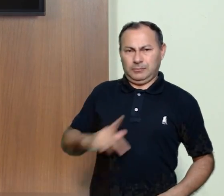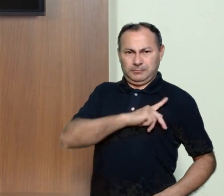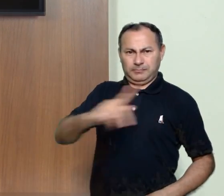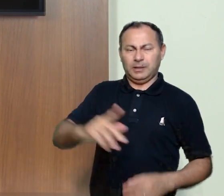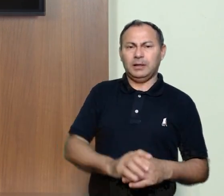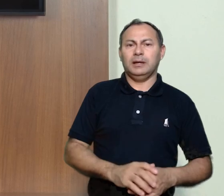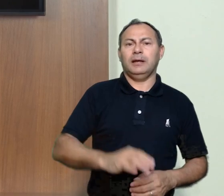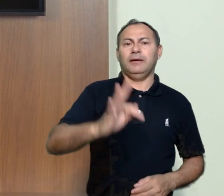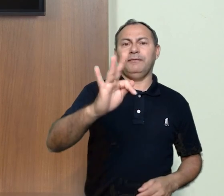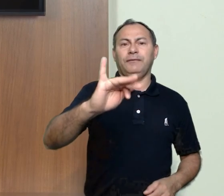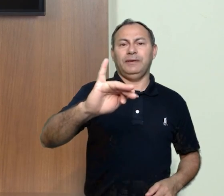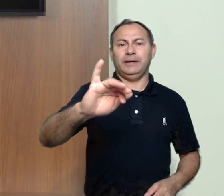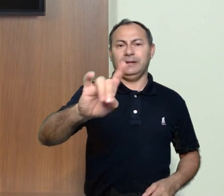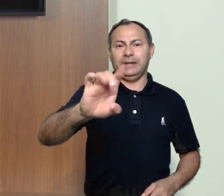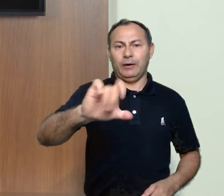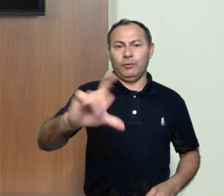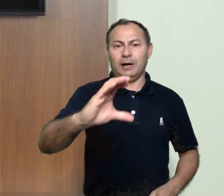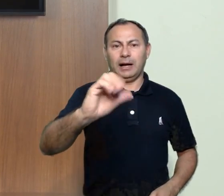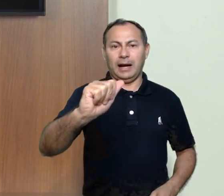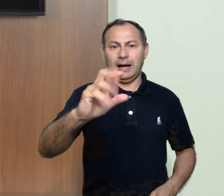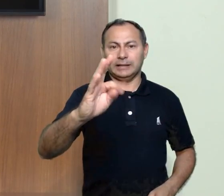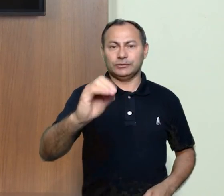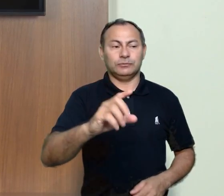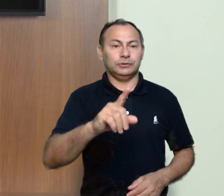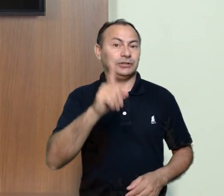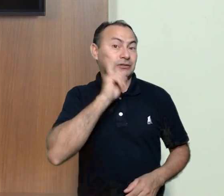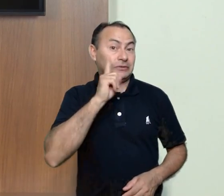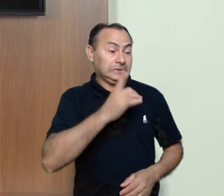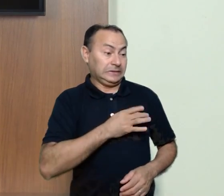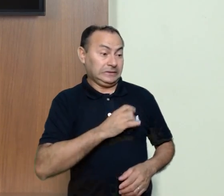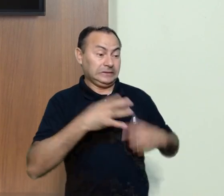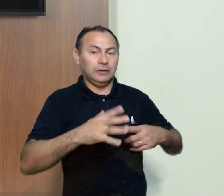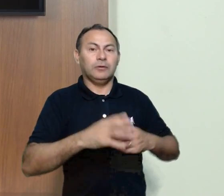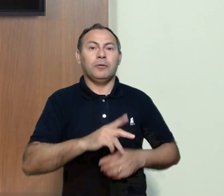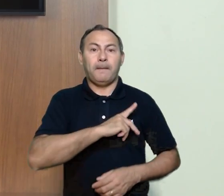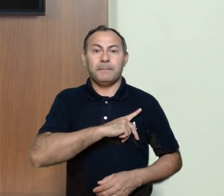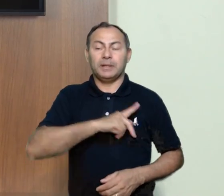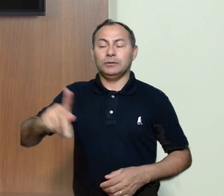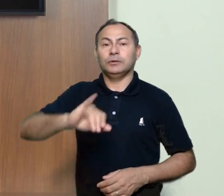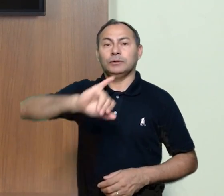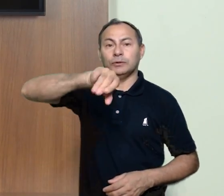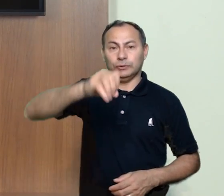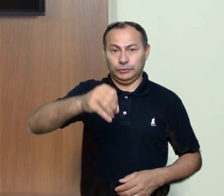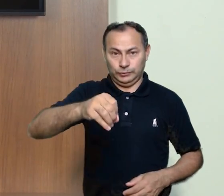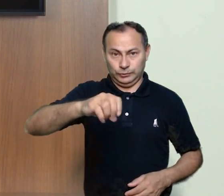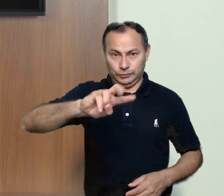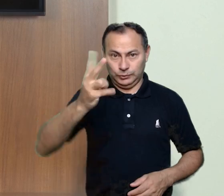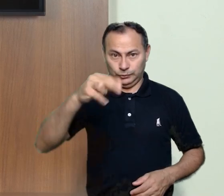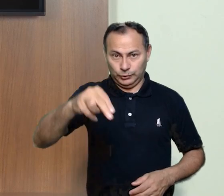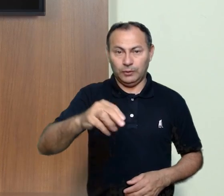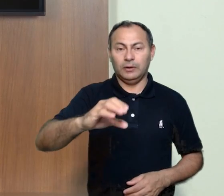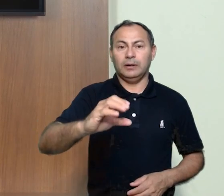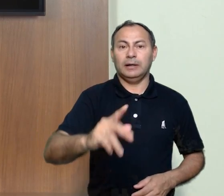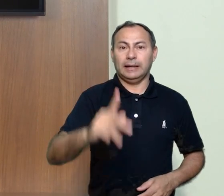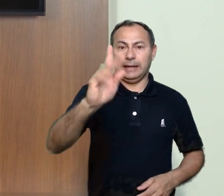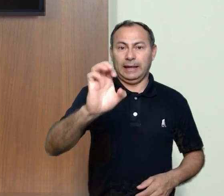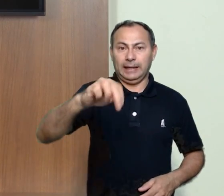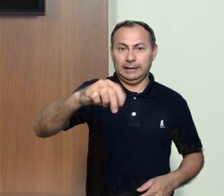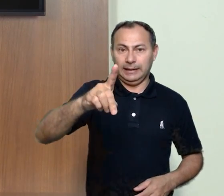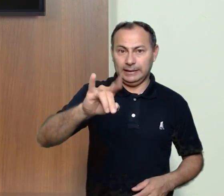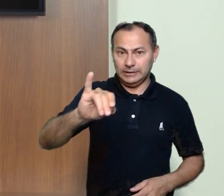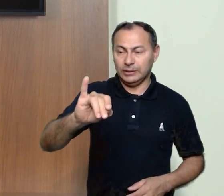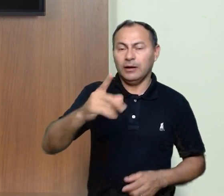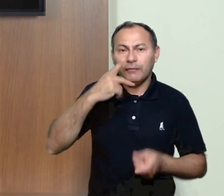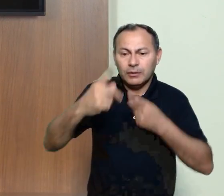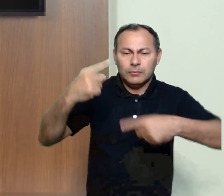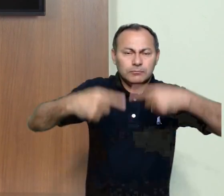Estados Unidos sentiram a ameaça. O presidente John Kennedy chegou a fazer um